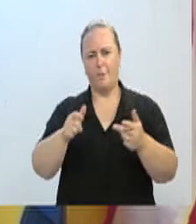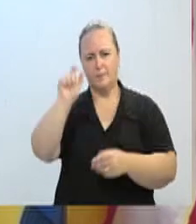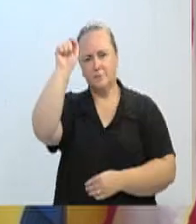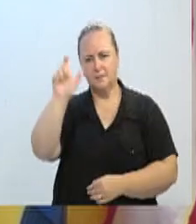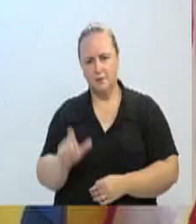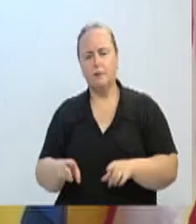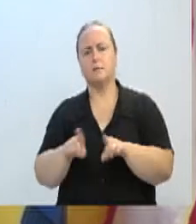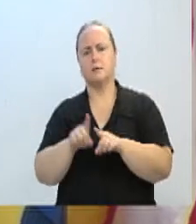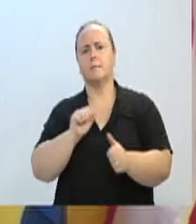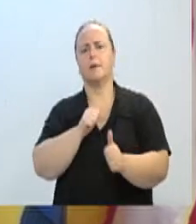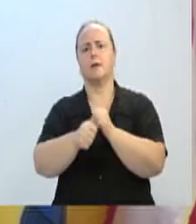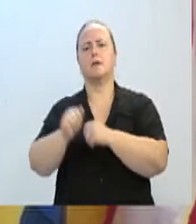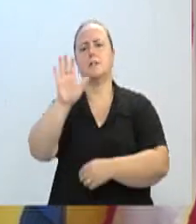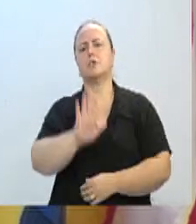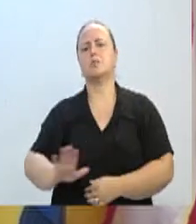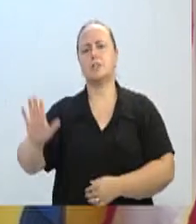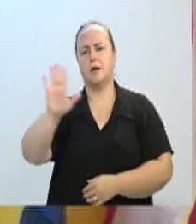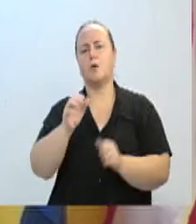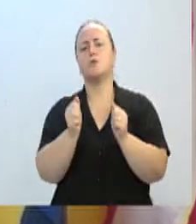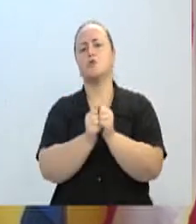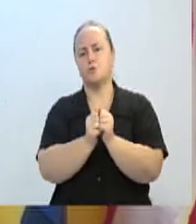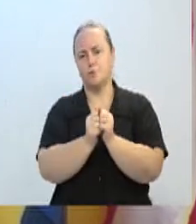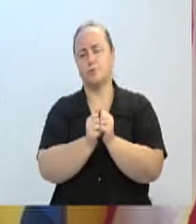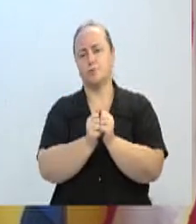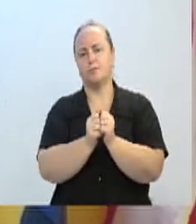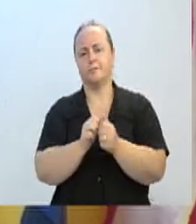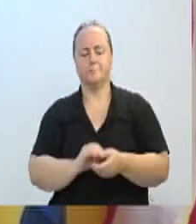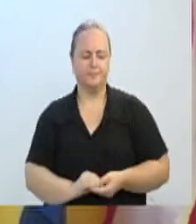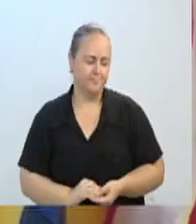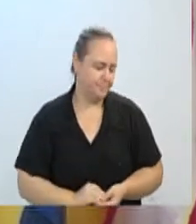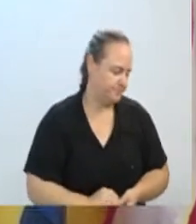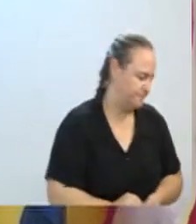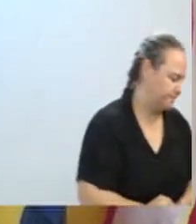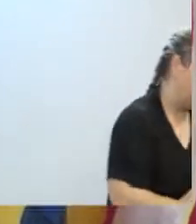esporte de uma forma geral, através da Fundação. Então, para a tarde de hoje seria isso. Obrigado, presidente.